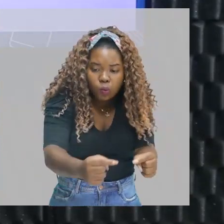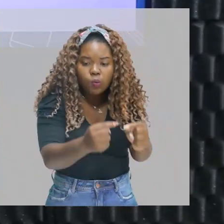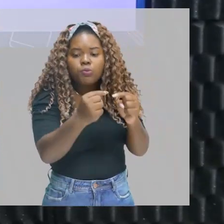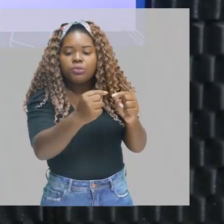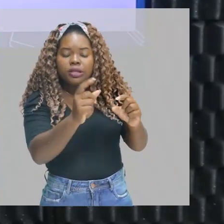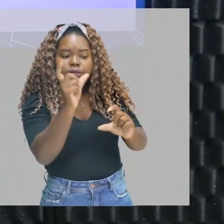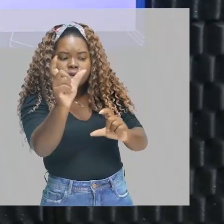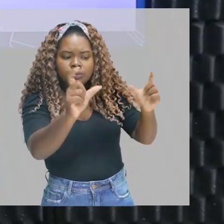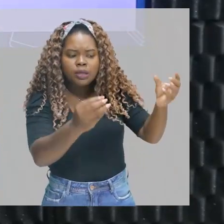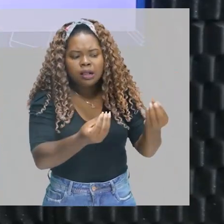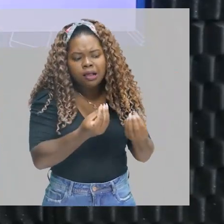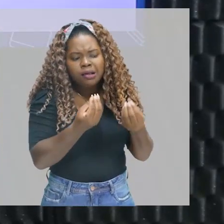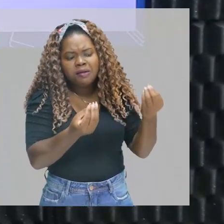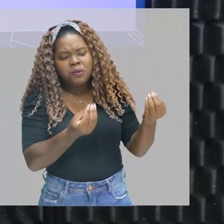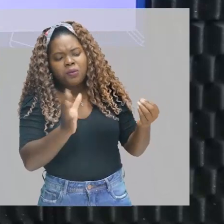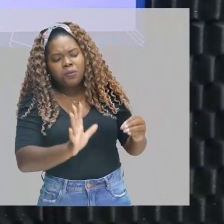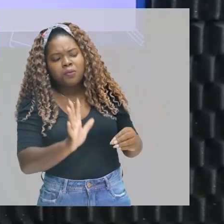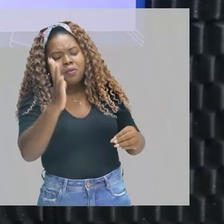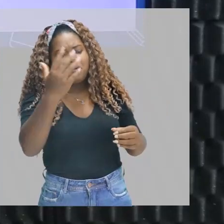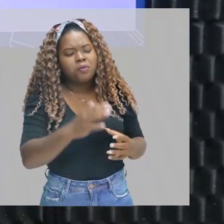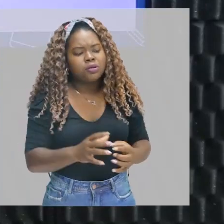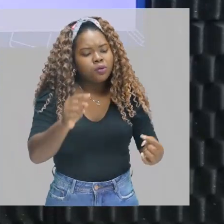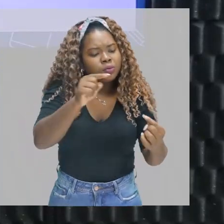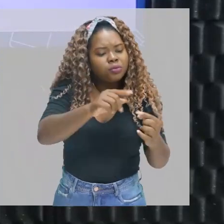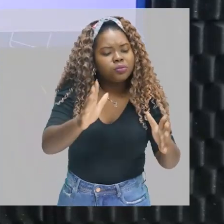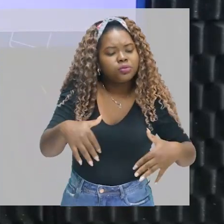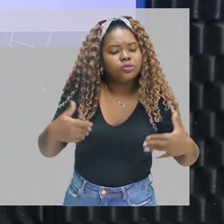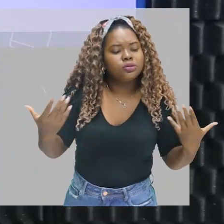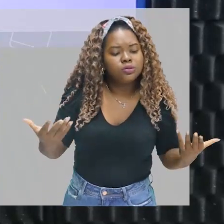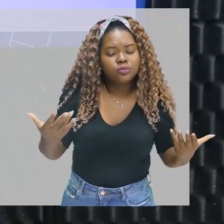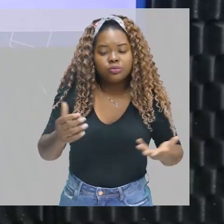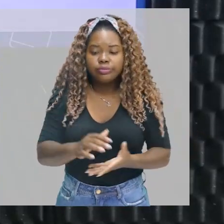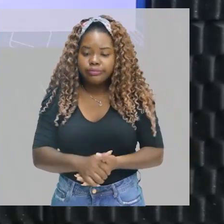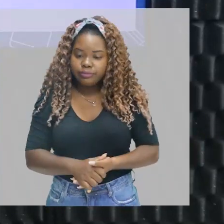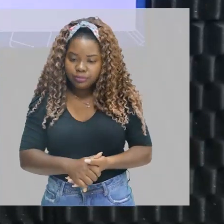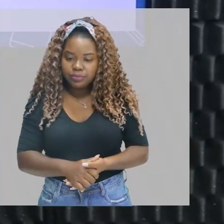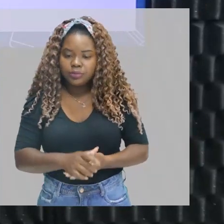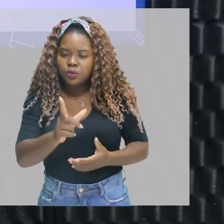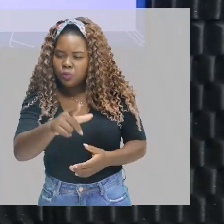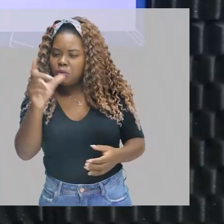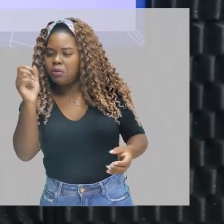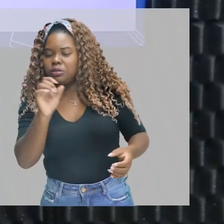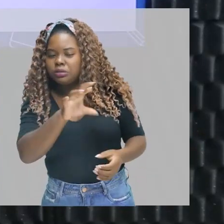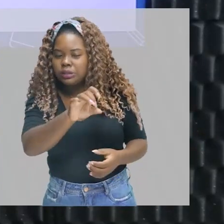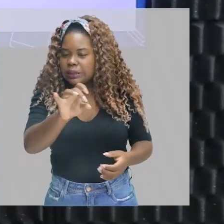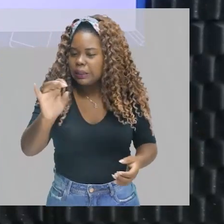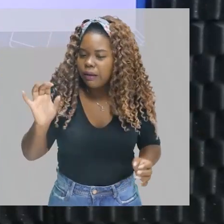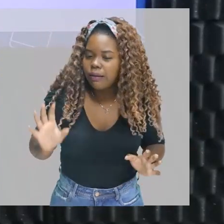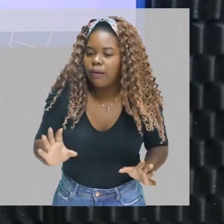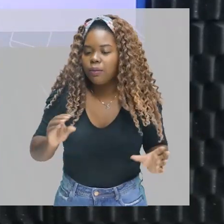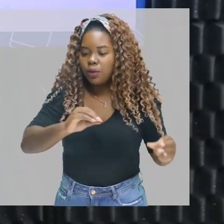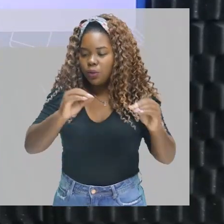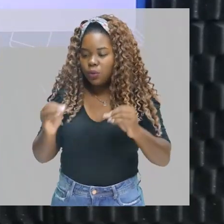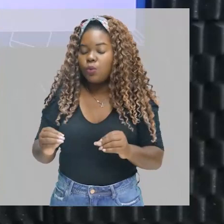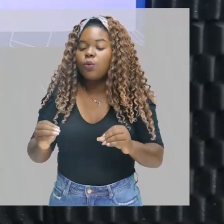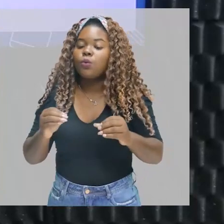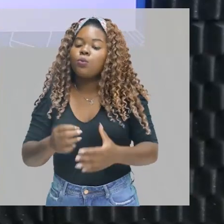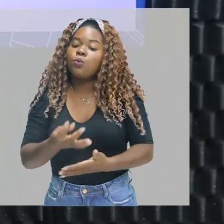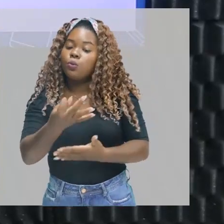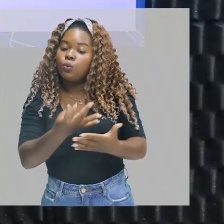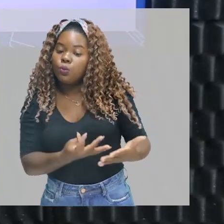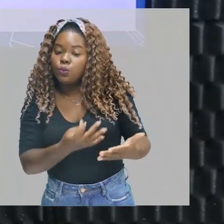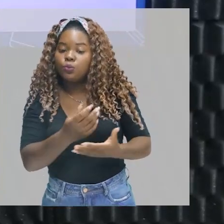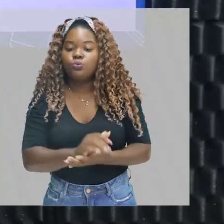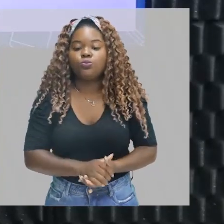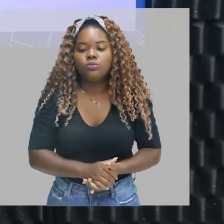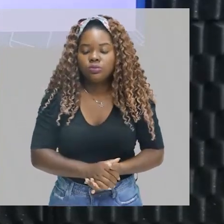das palavras, ela preocupa-se com a disposição das palavras, com a escolha dessas palavras, então ela está bem